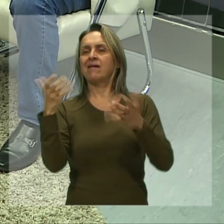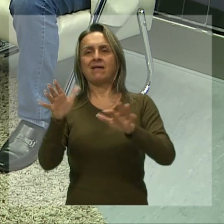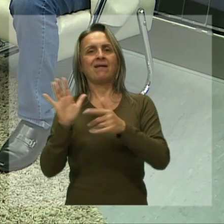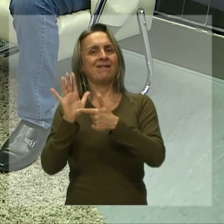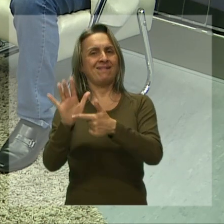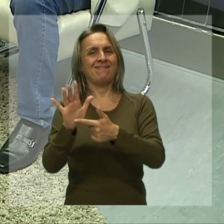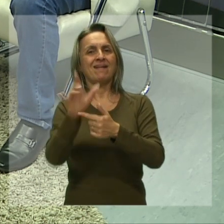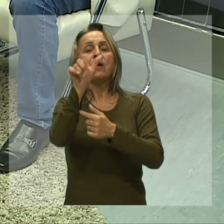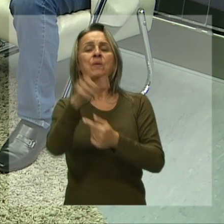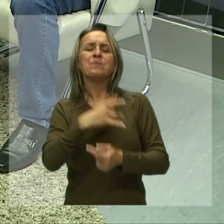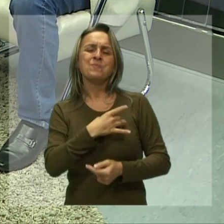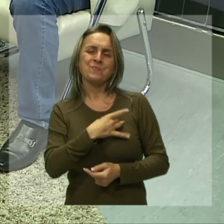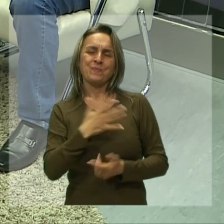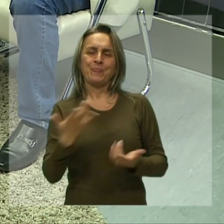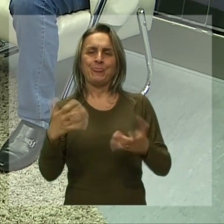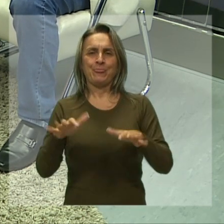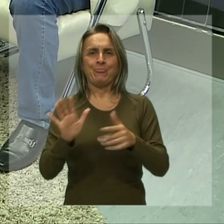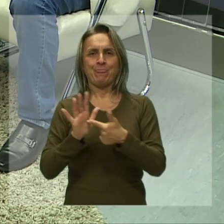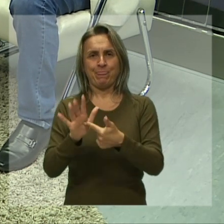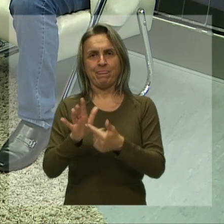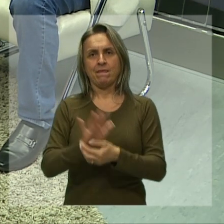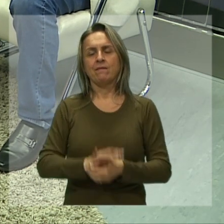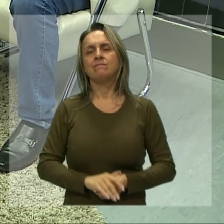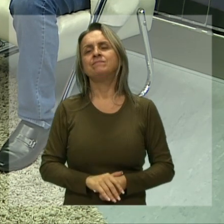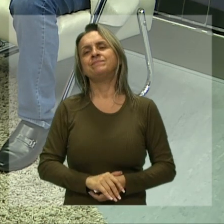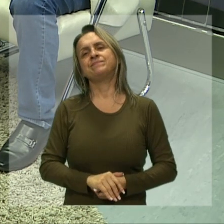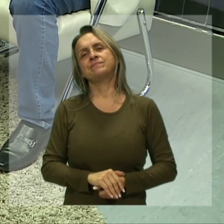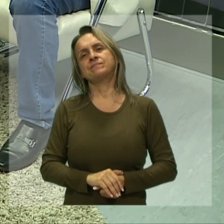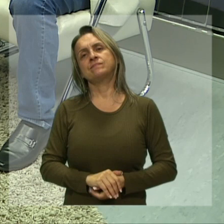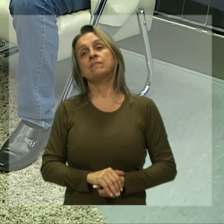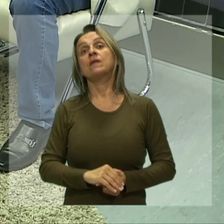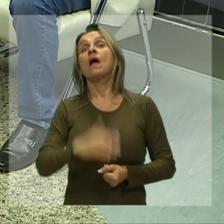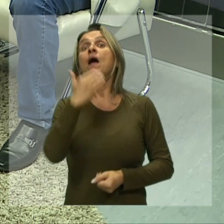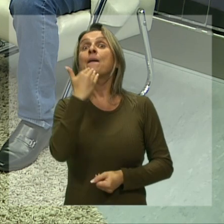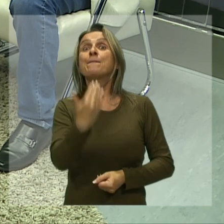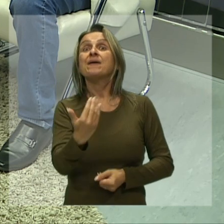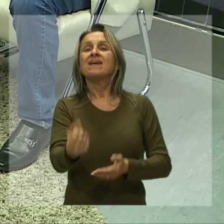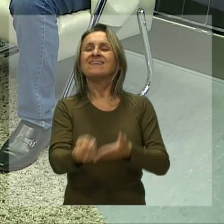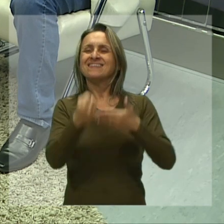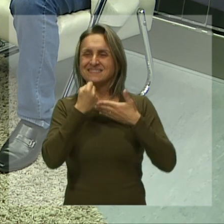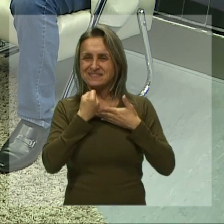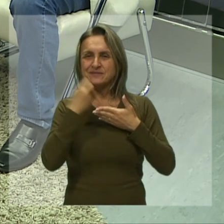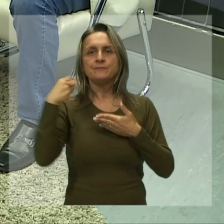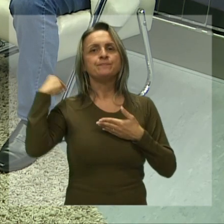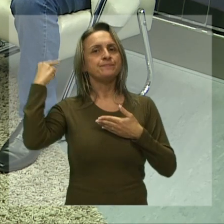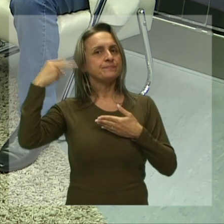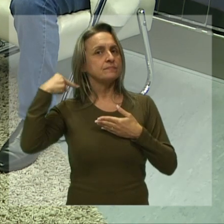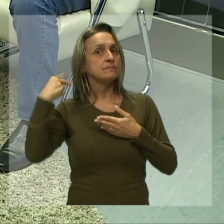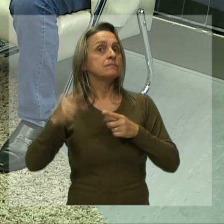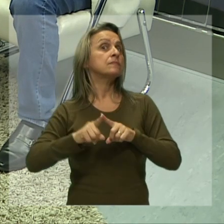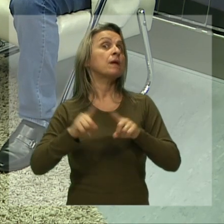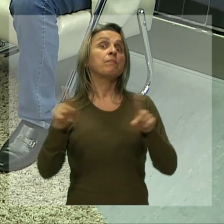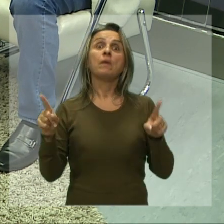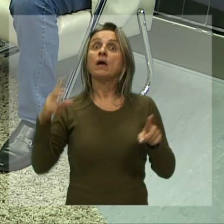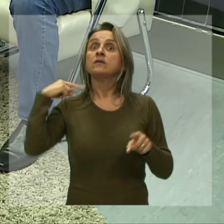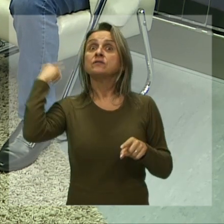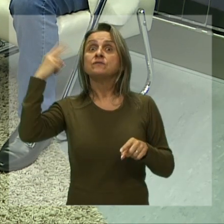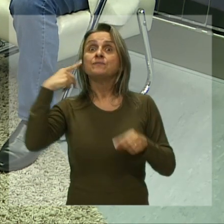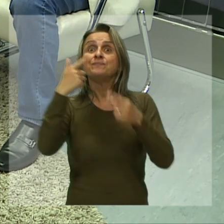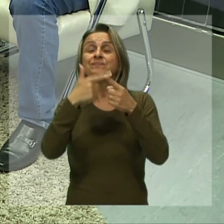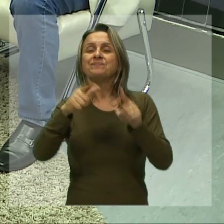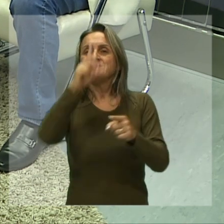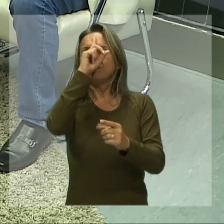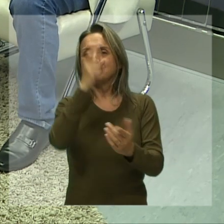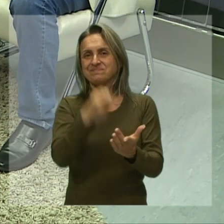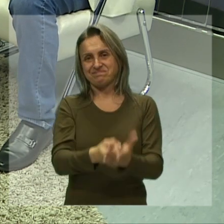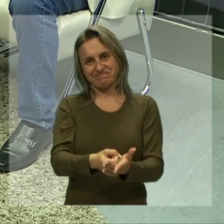ficam com medo e não querem aparecer. E elas acabam aí pedindo ajuda para nós, vereadores. Mas nós não temos o poder de decisão e